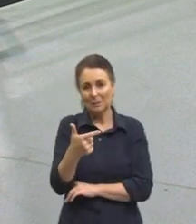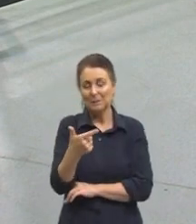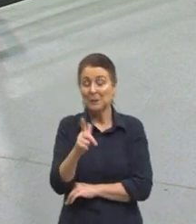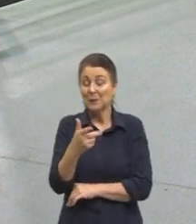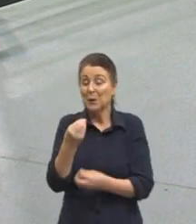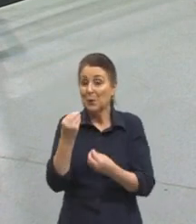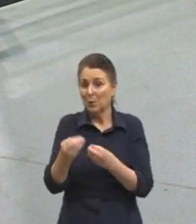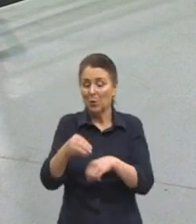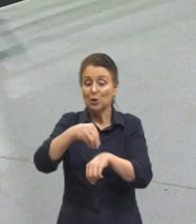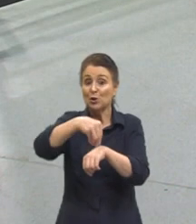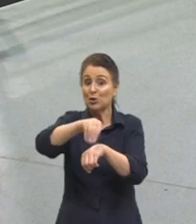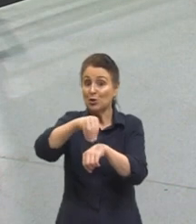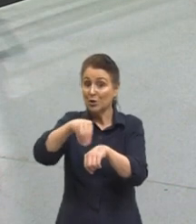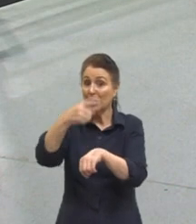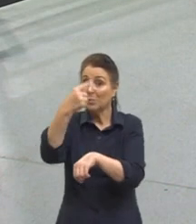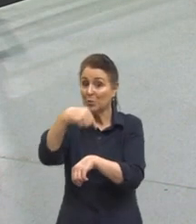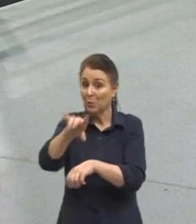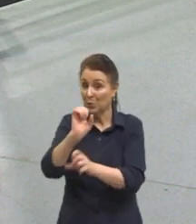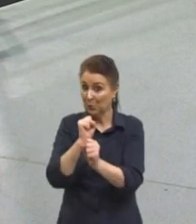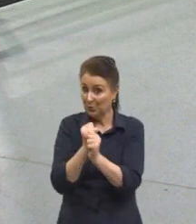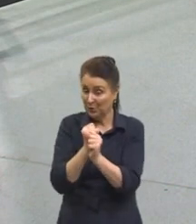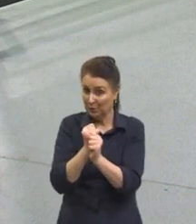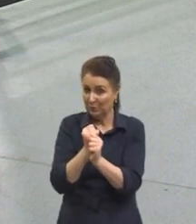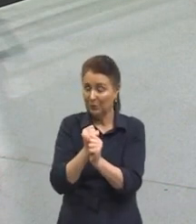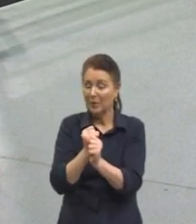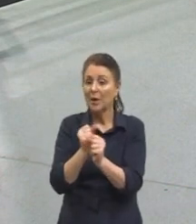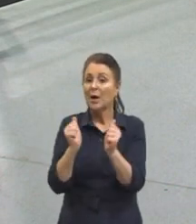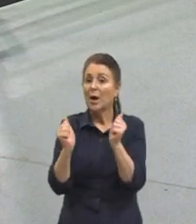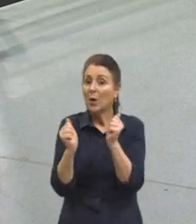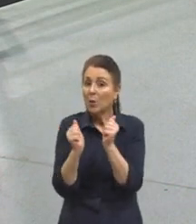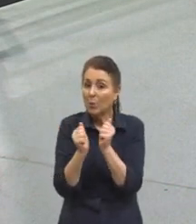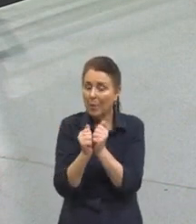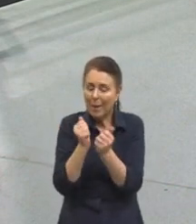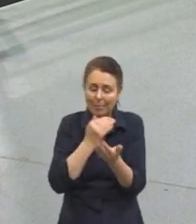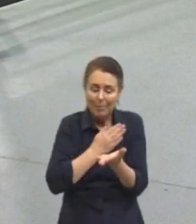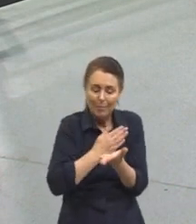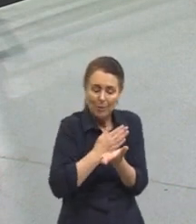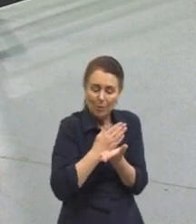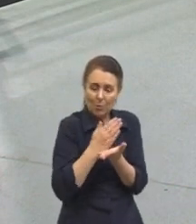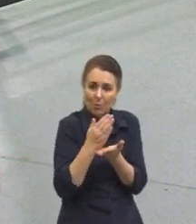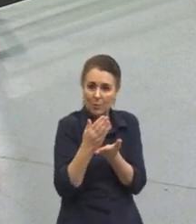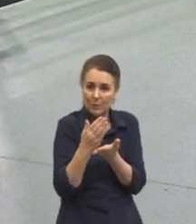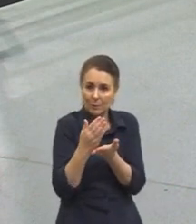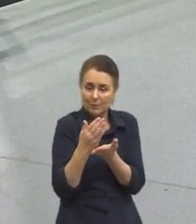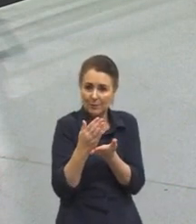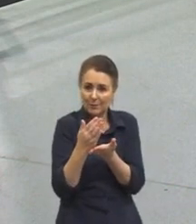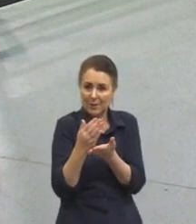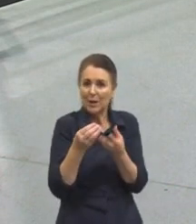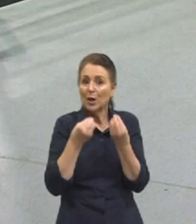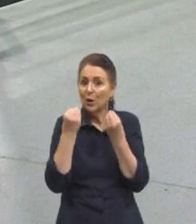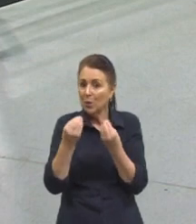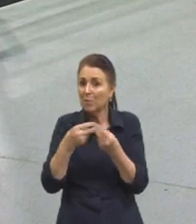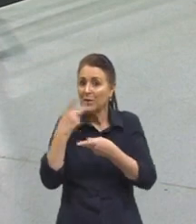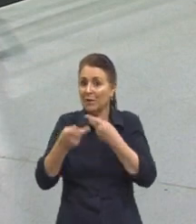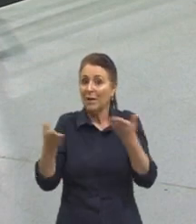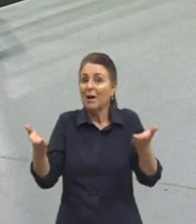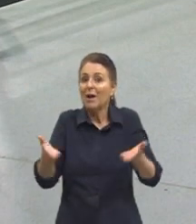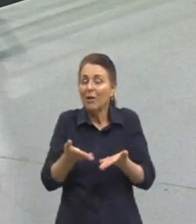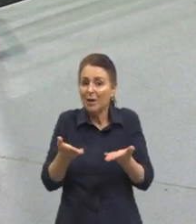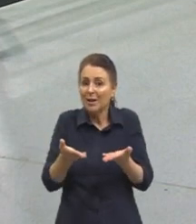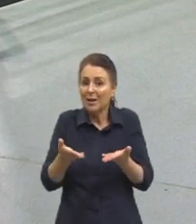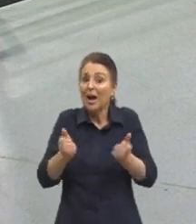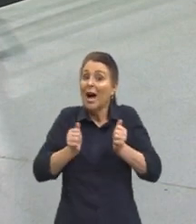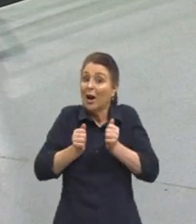fica a dica aí para o próximo ano né Vamos acompanhar desde o início certo gente e como é que a gente pode dizer